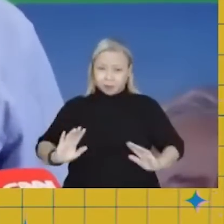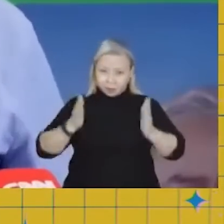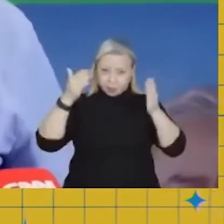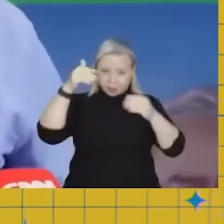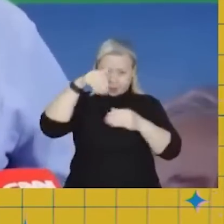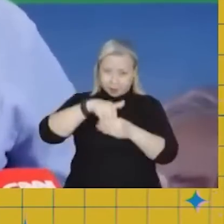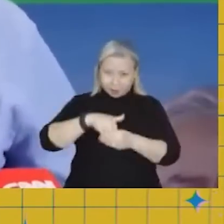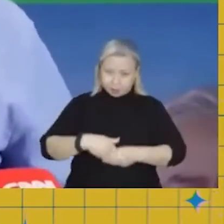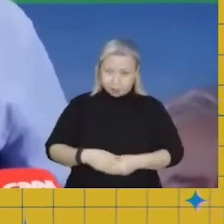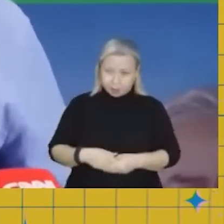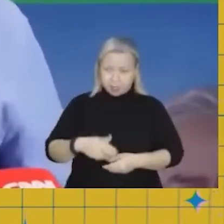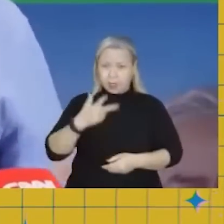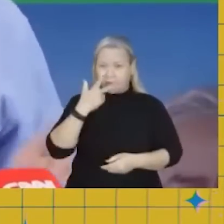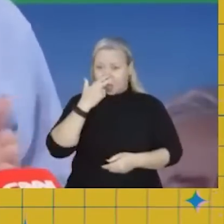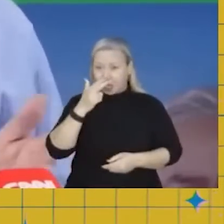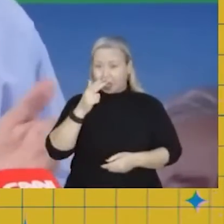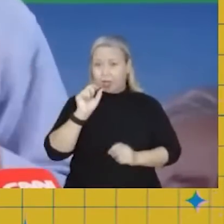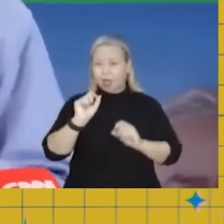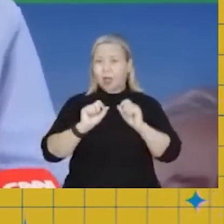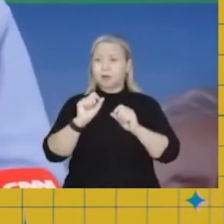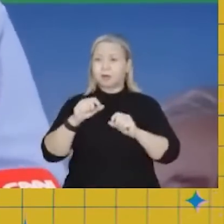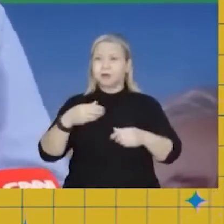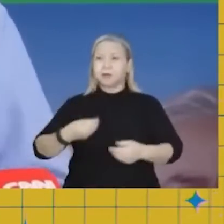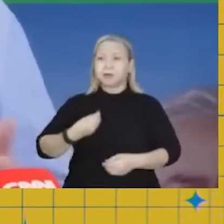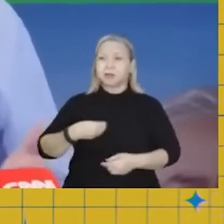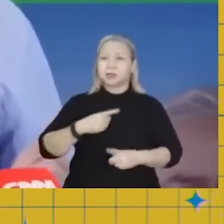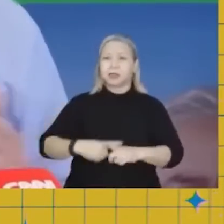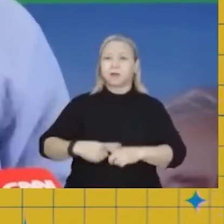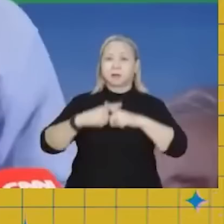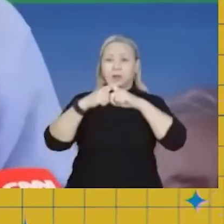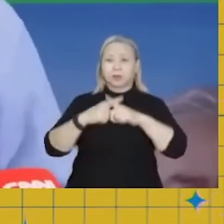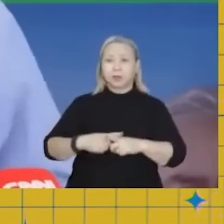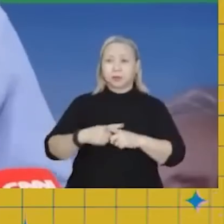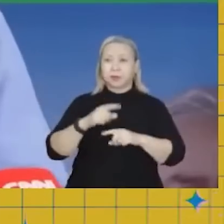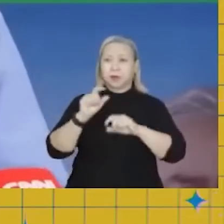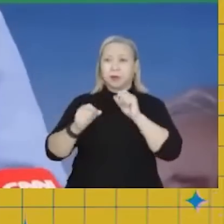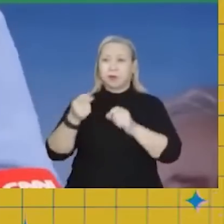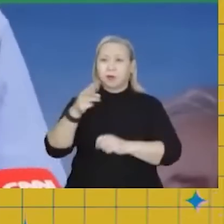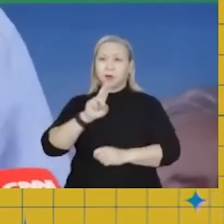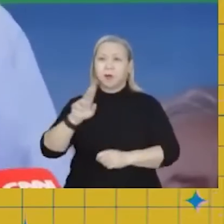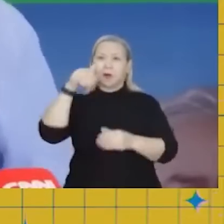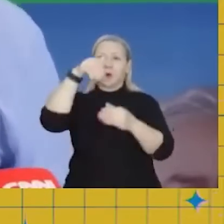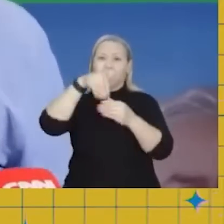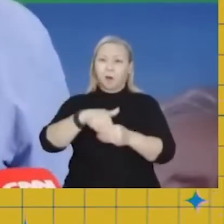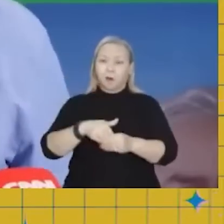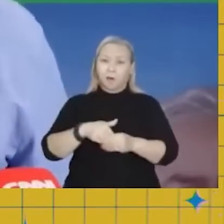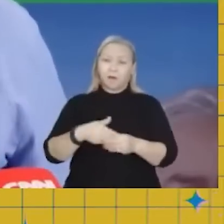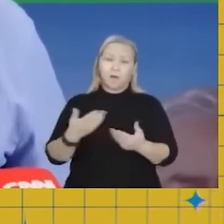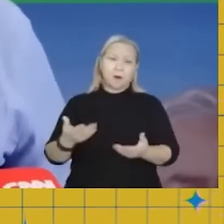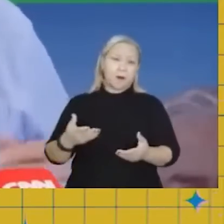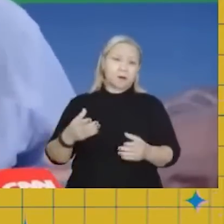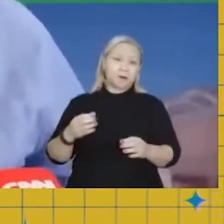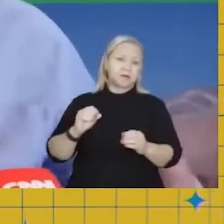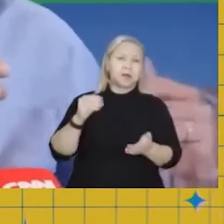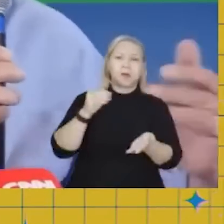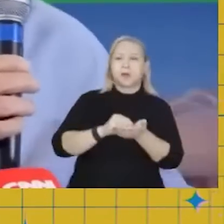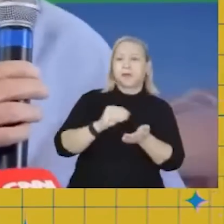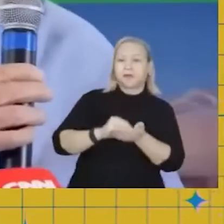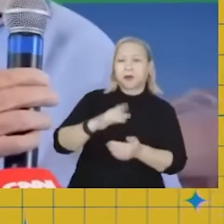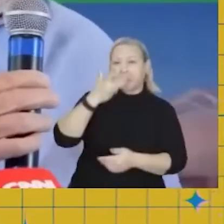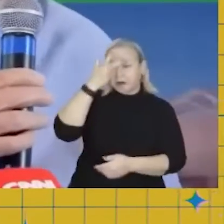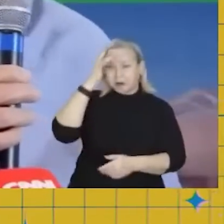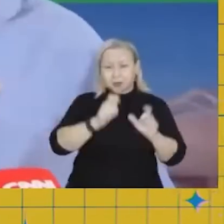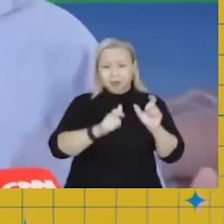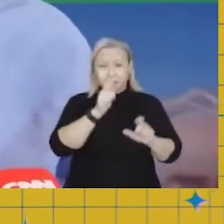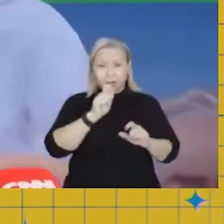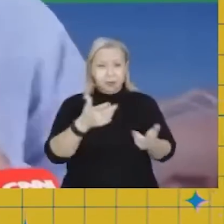acho que nós estamos disputando aquilo que era chamado voto de abstenção o voto das pessoas